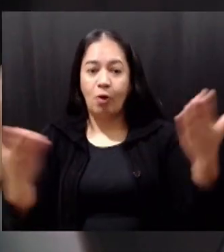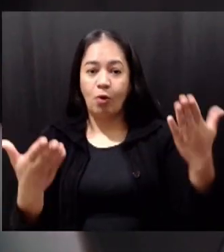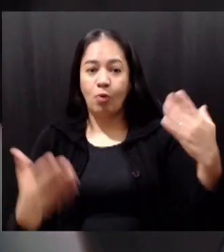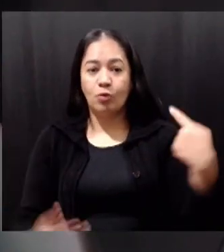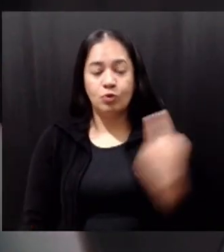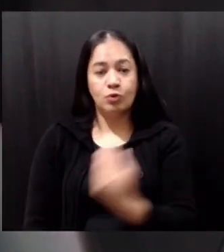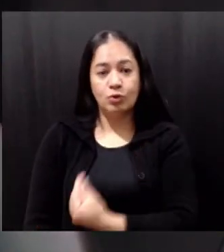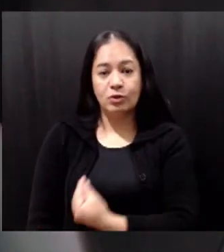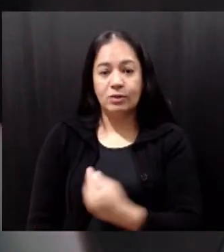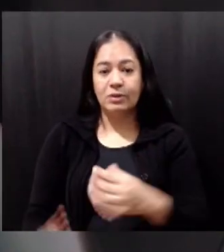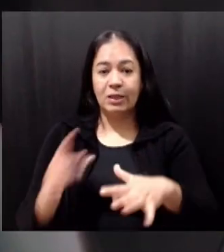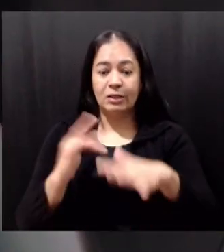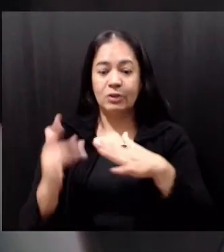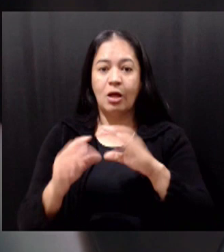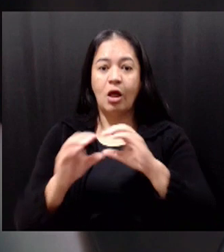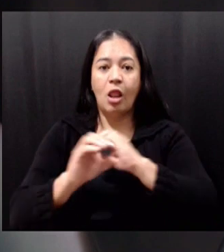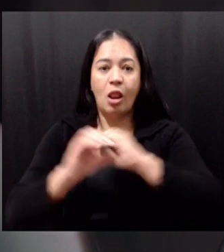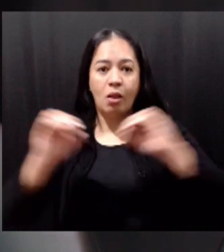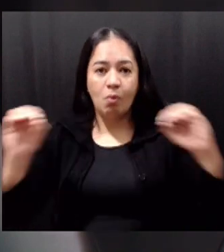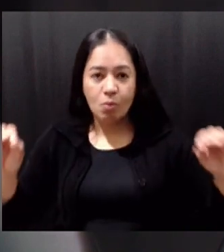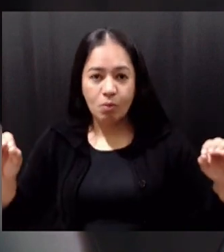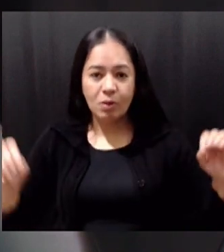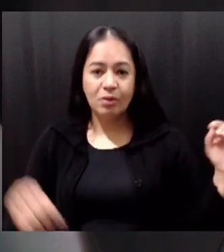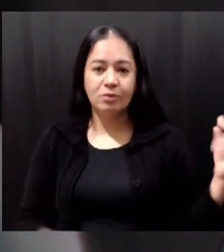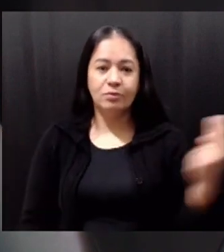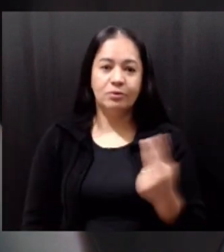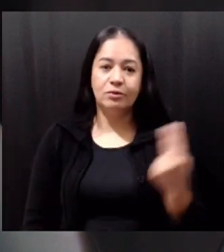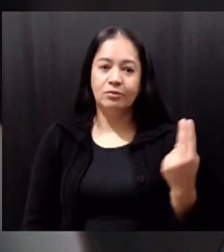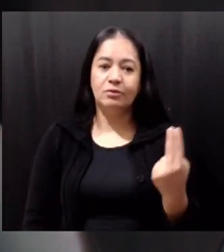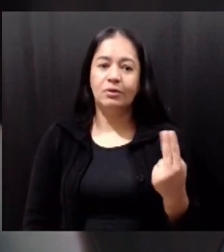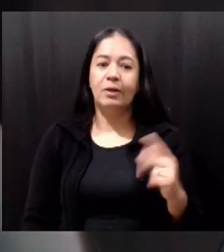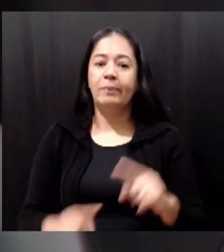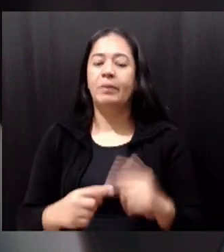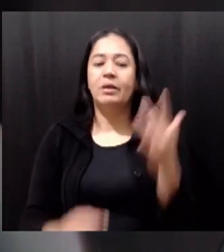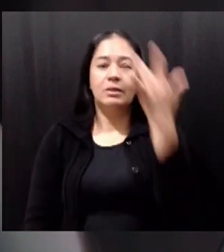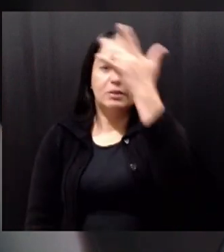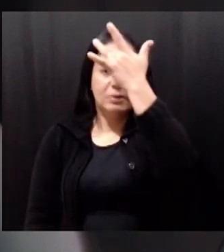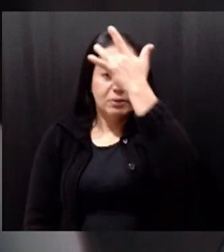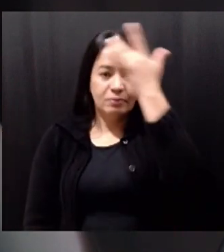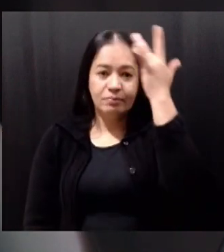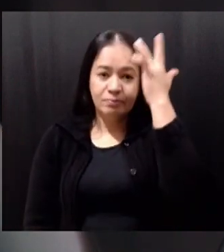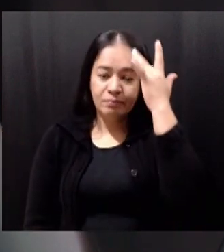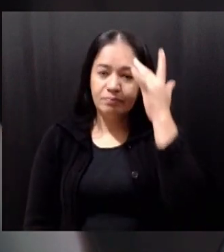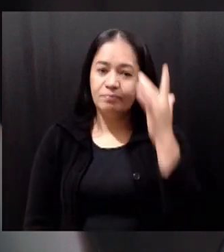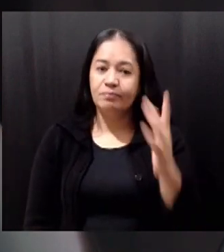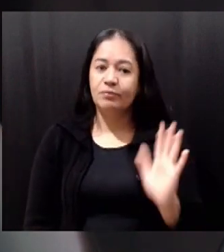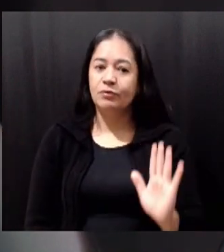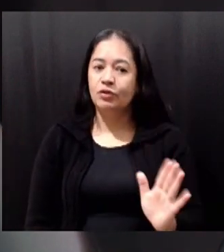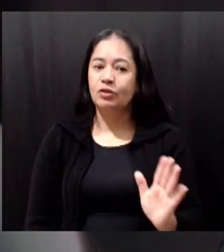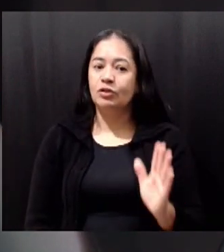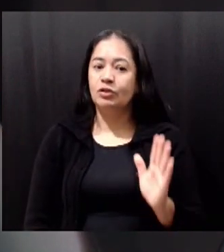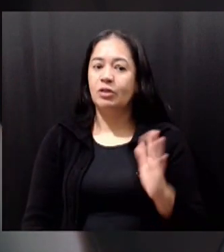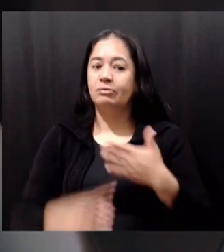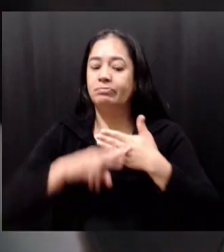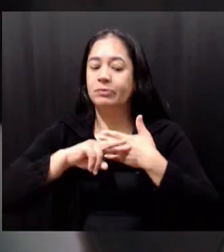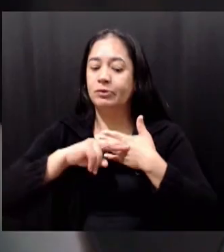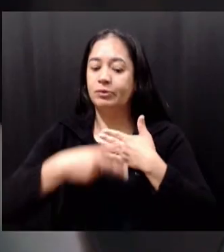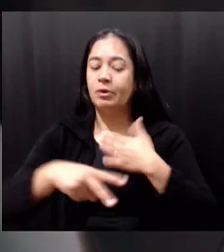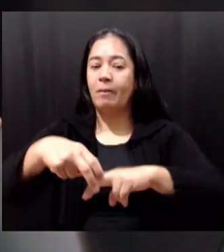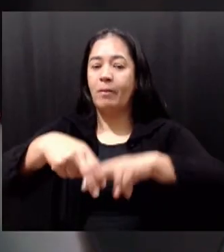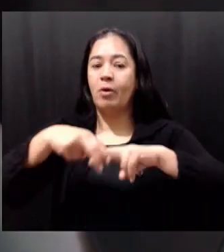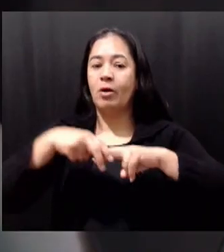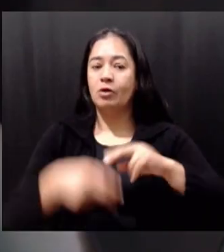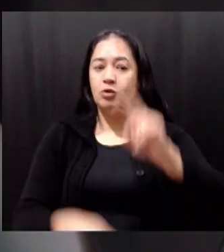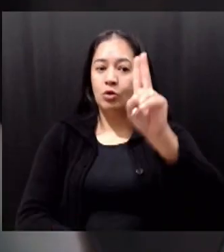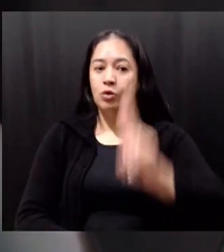social, né? Mas a nossa saúde mental, ela tem sido grandemente impactada por esse uso excessivo, né? Então, a rede